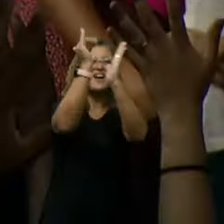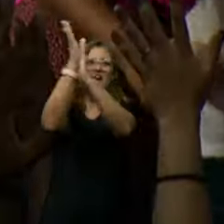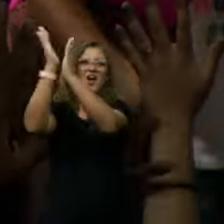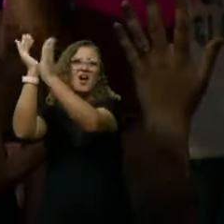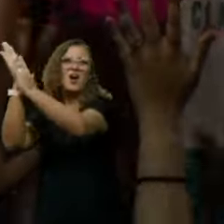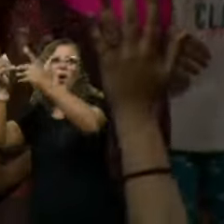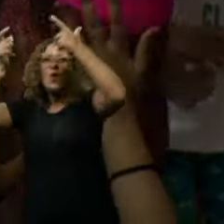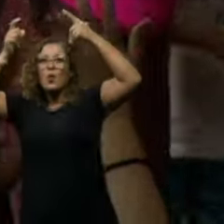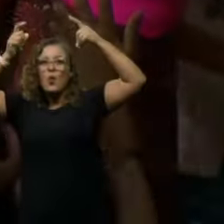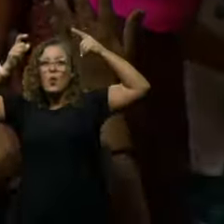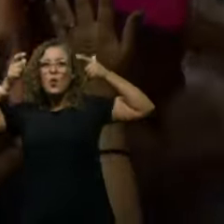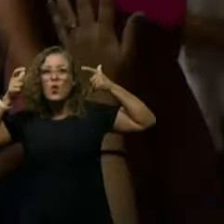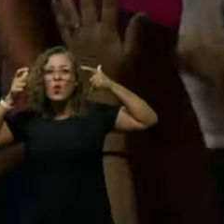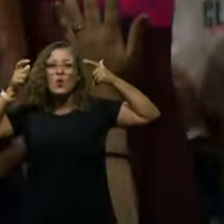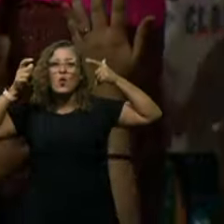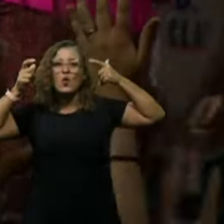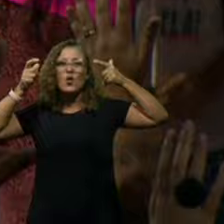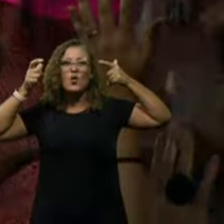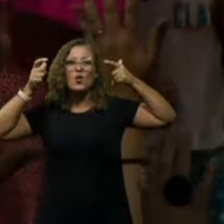coroa